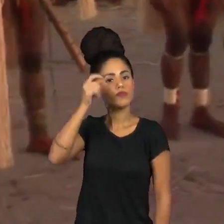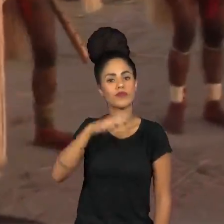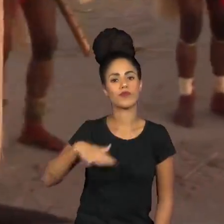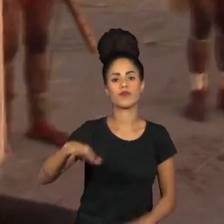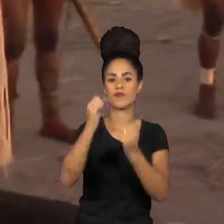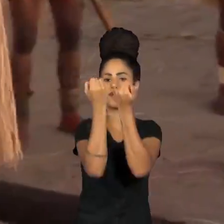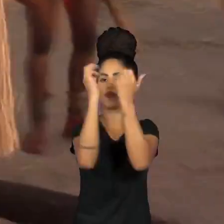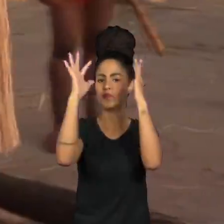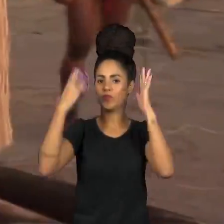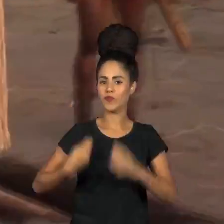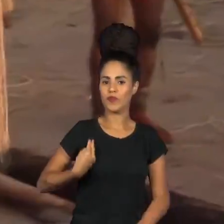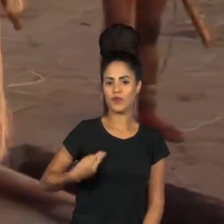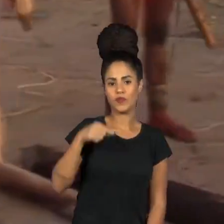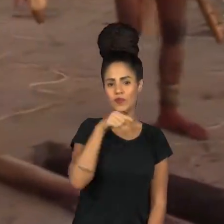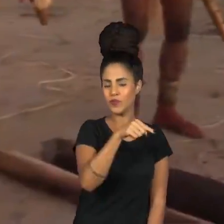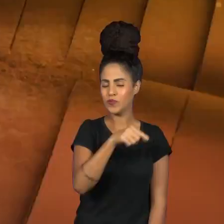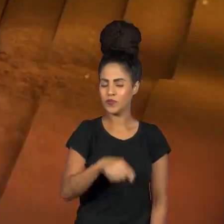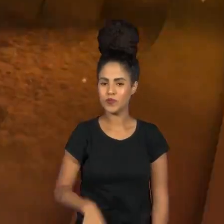floresta.